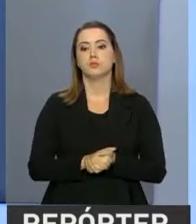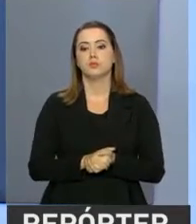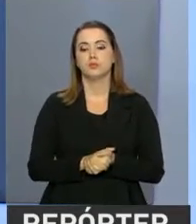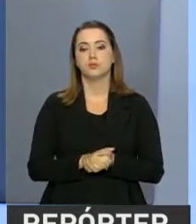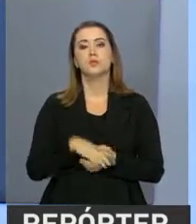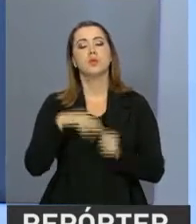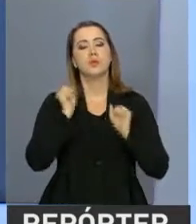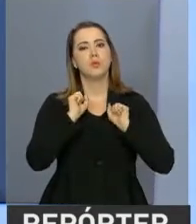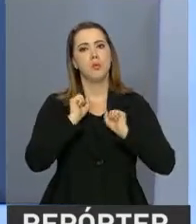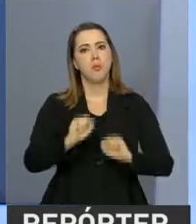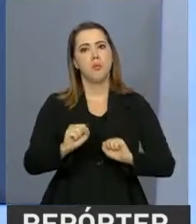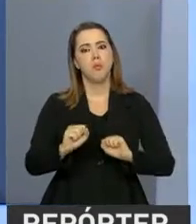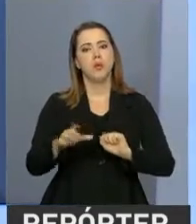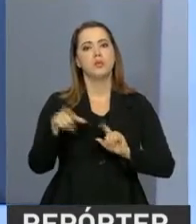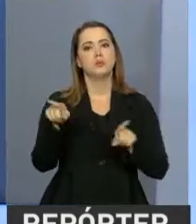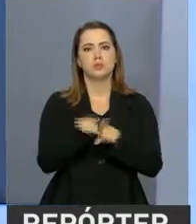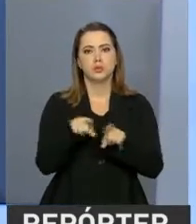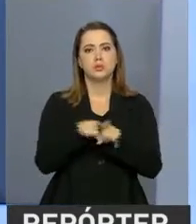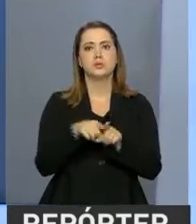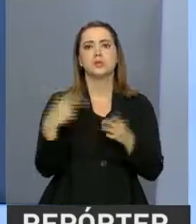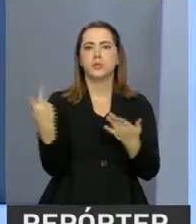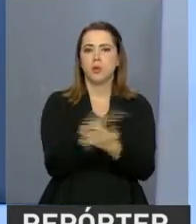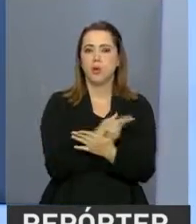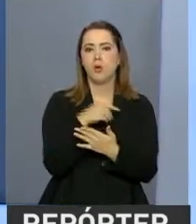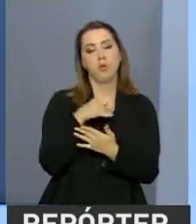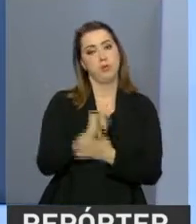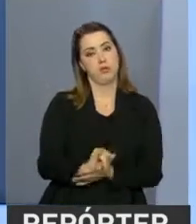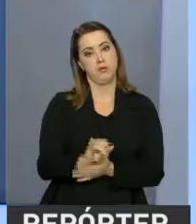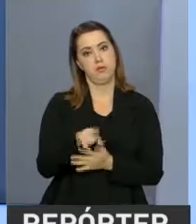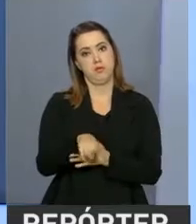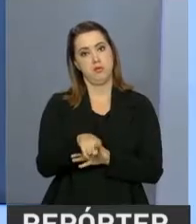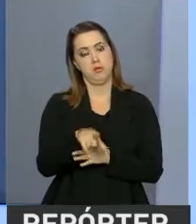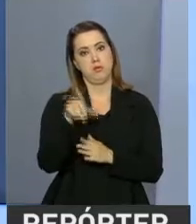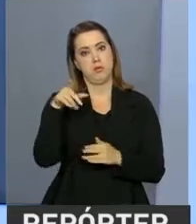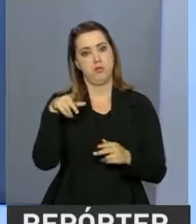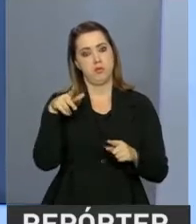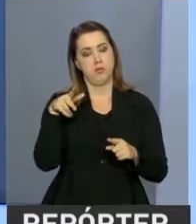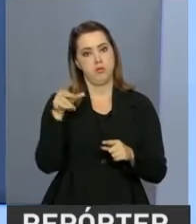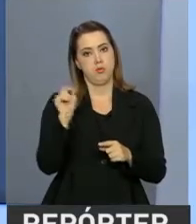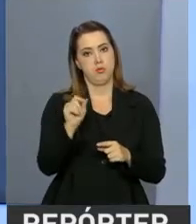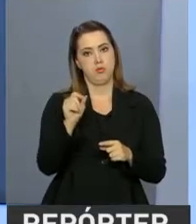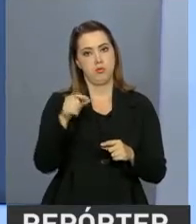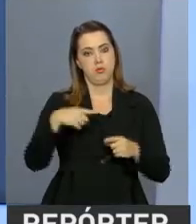poderá culminar inclusive eventualmente na suspensão da imunidade de partidos políticos